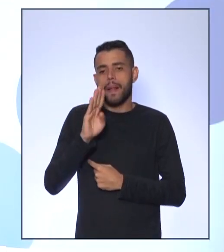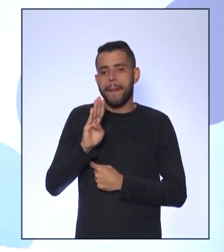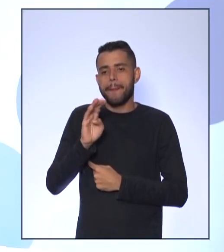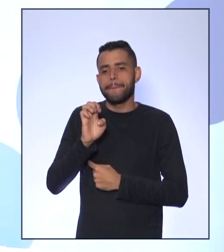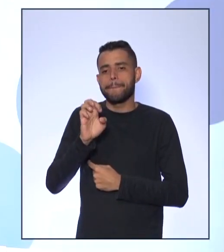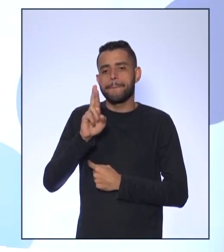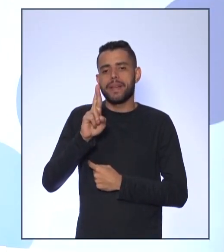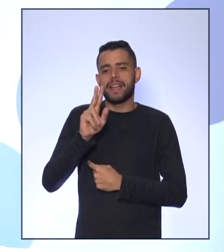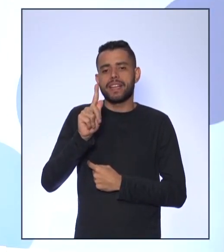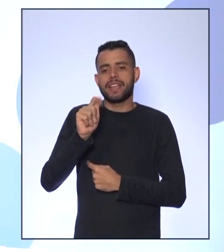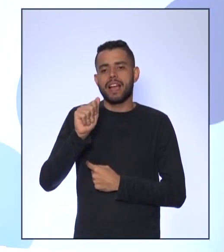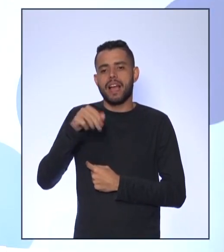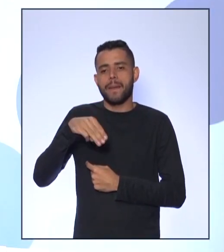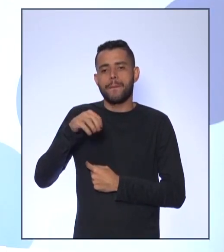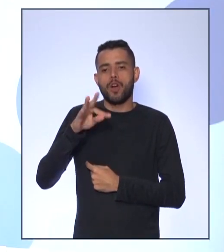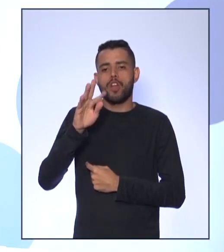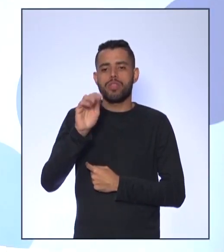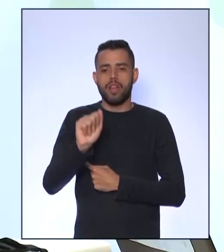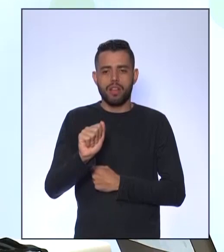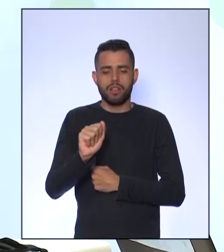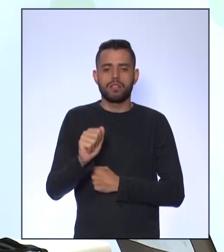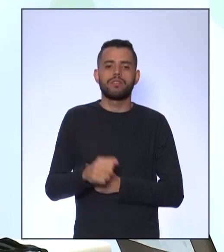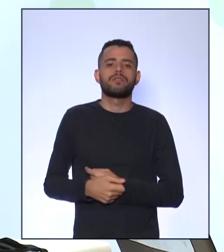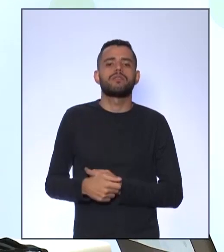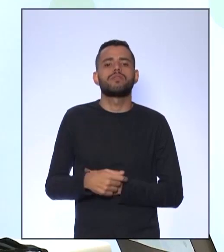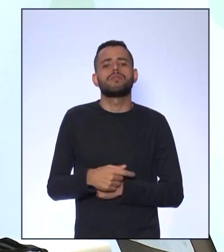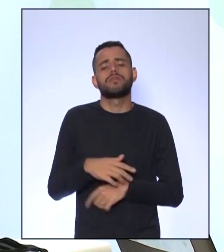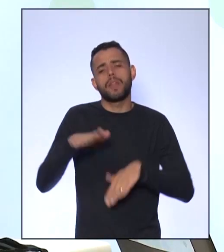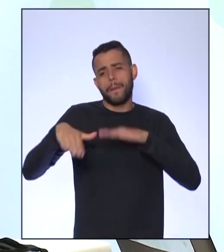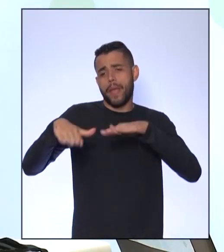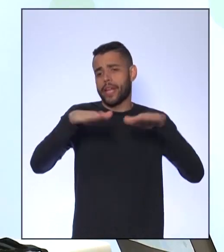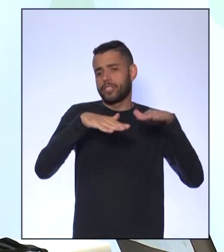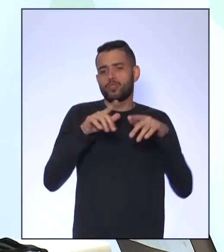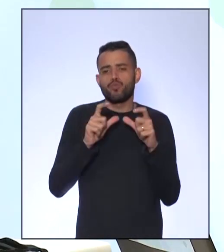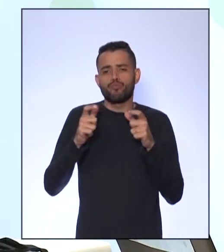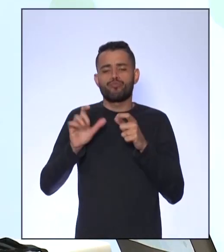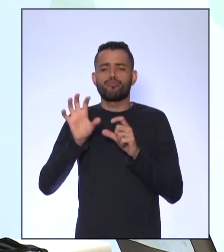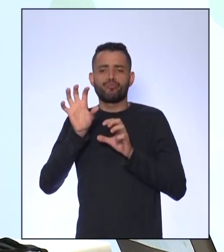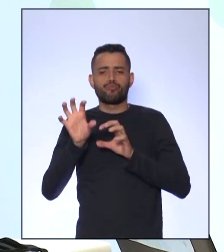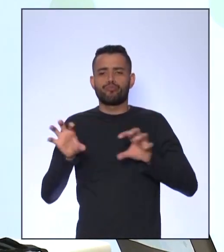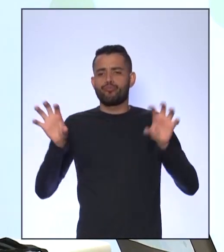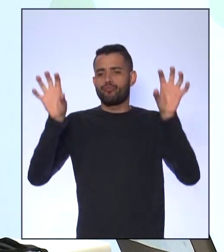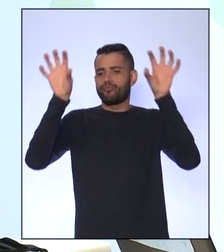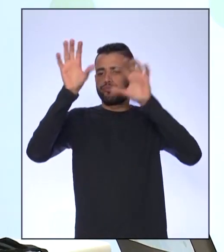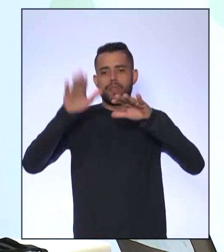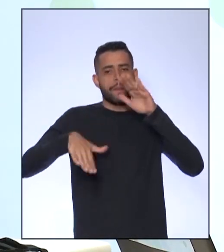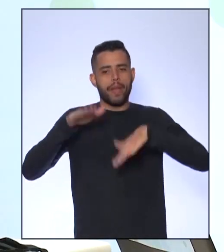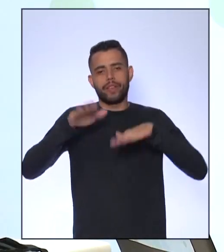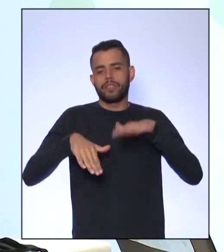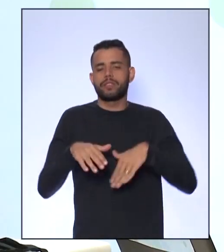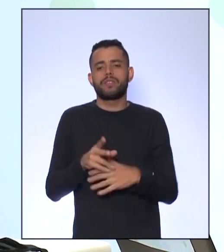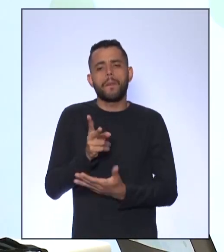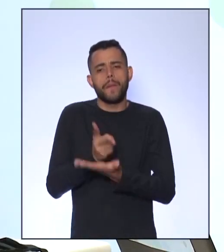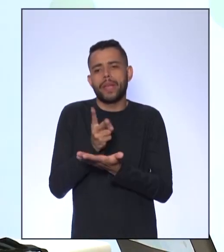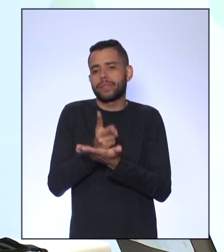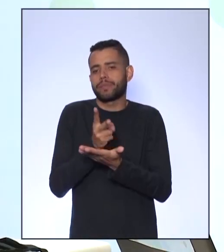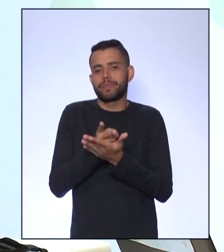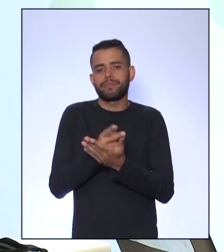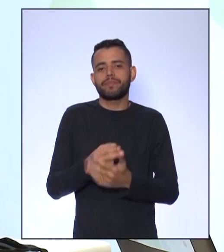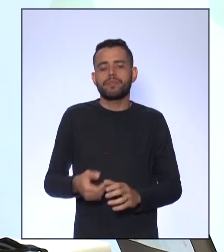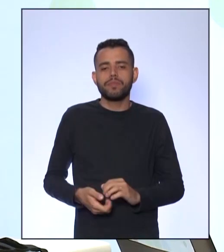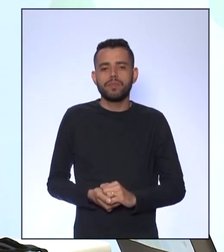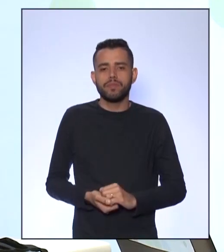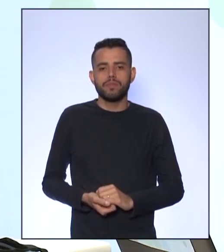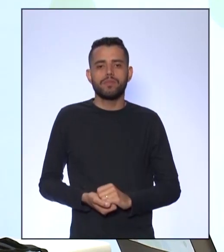velho. Eu ouvia falar tangerina. A minha avó falava bergamota. Bergamota. Para vocês verem... É a mesma fruta, né? Isso, a situação também,